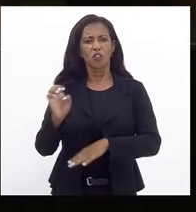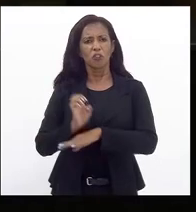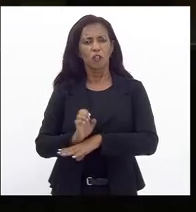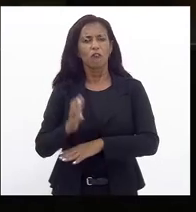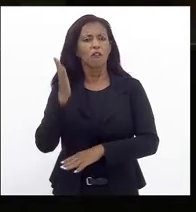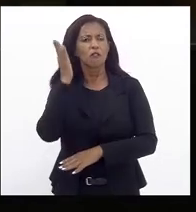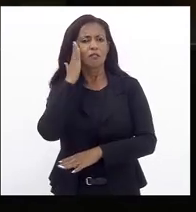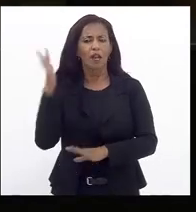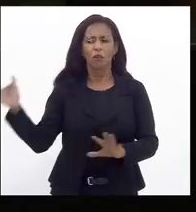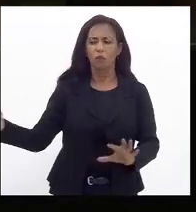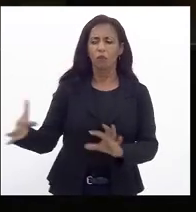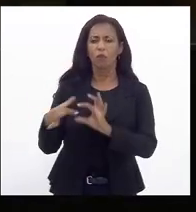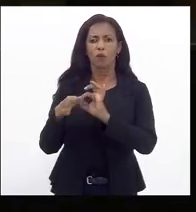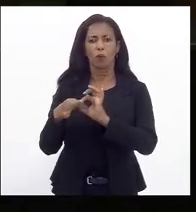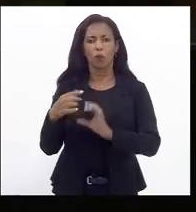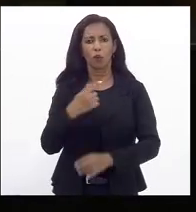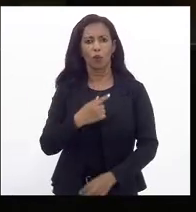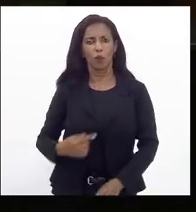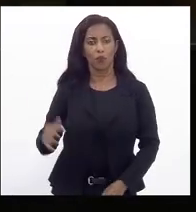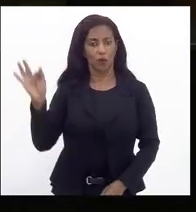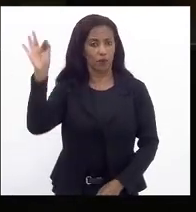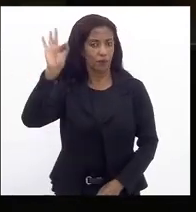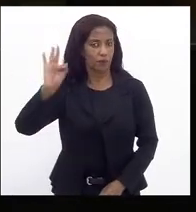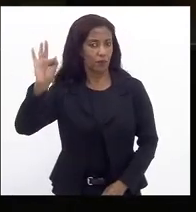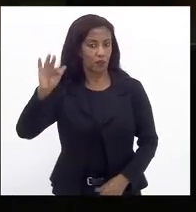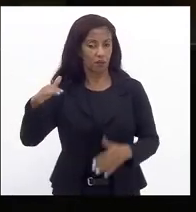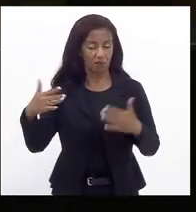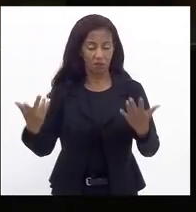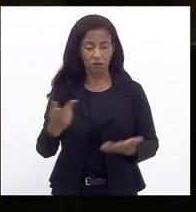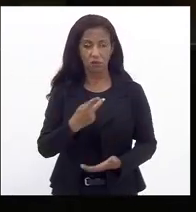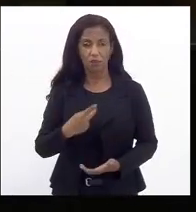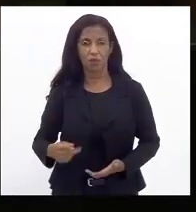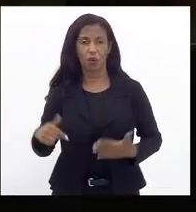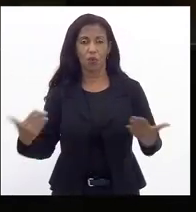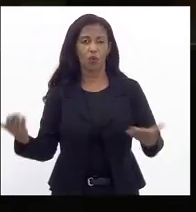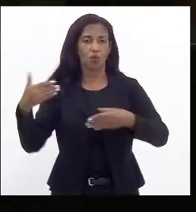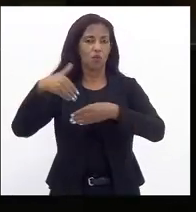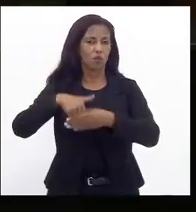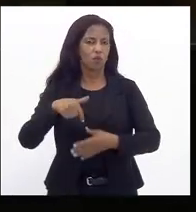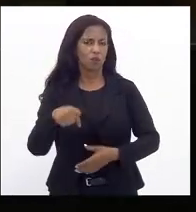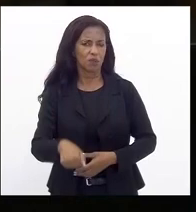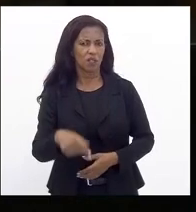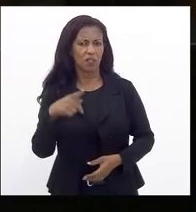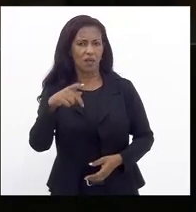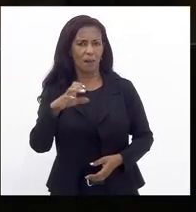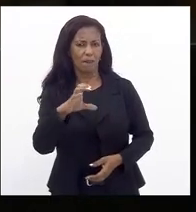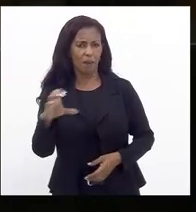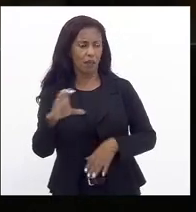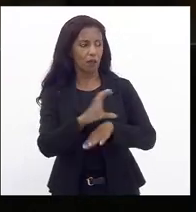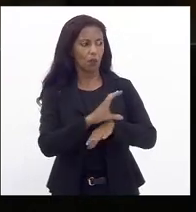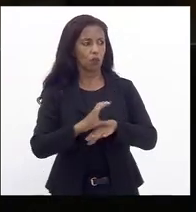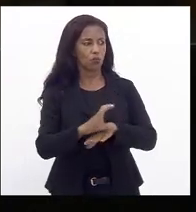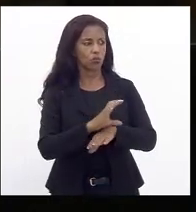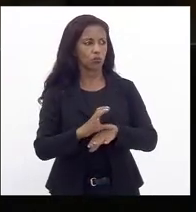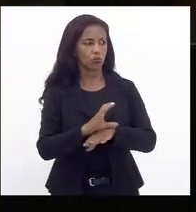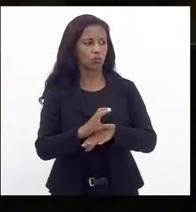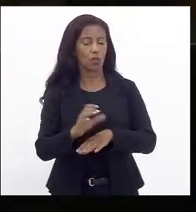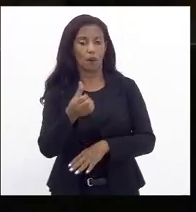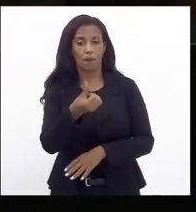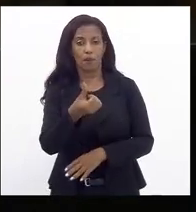conivente com o governo federal então senhor presidente quando voltamos aqui a PEC constitucional